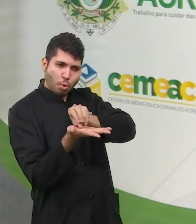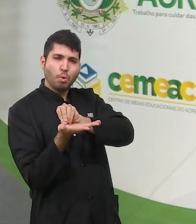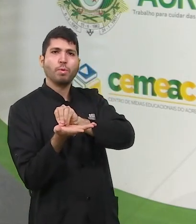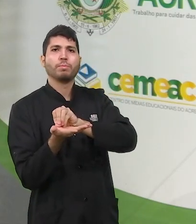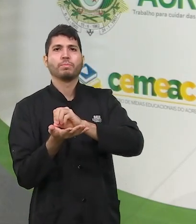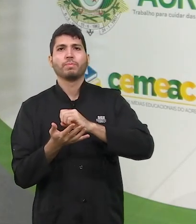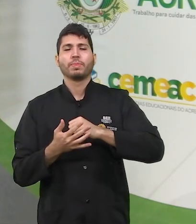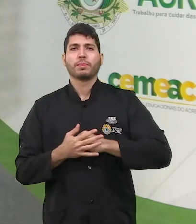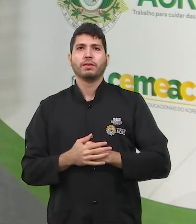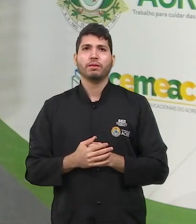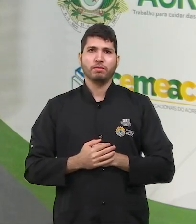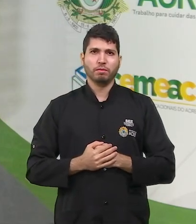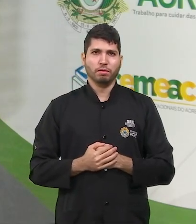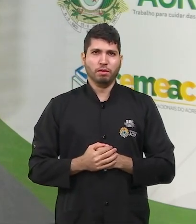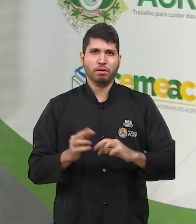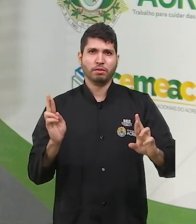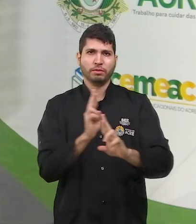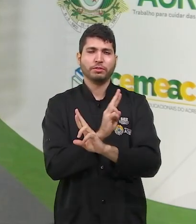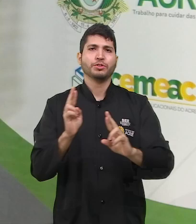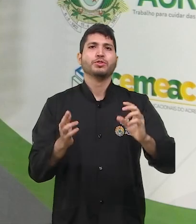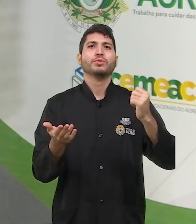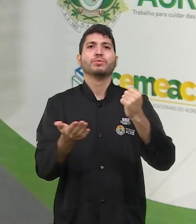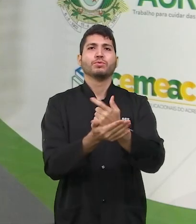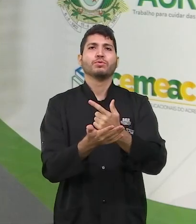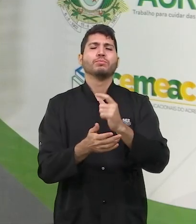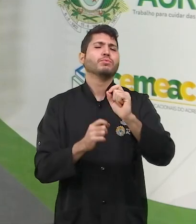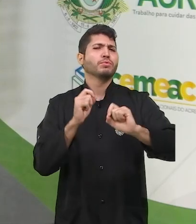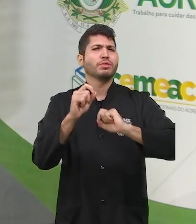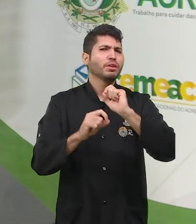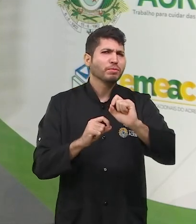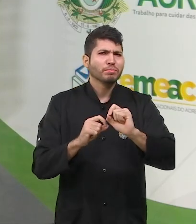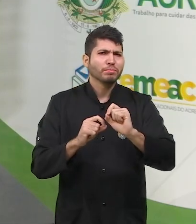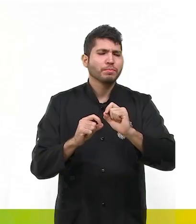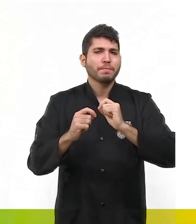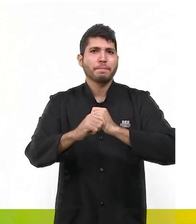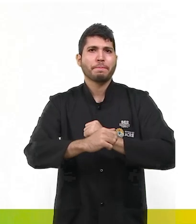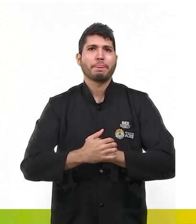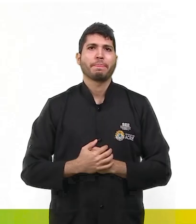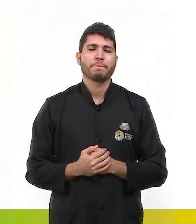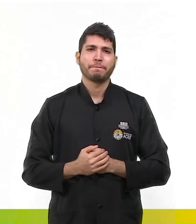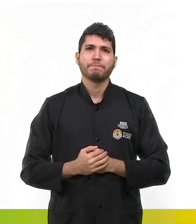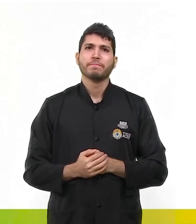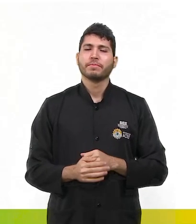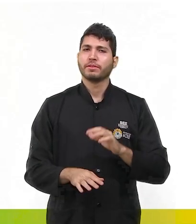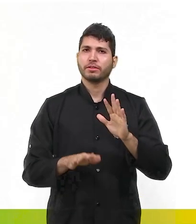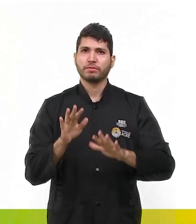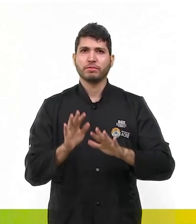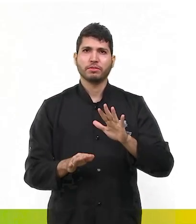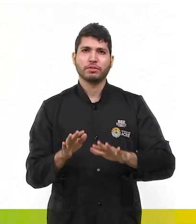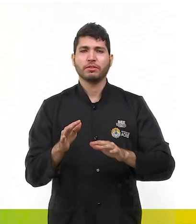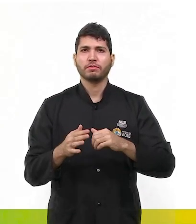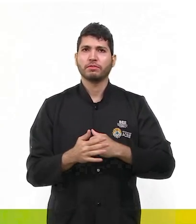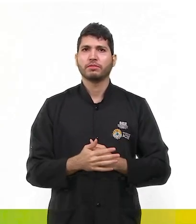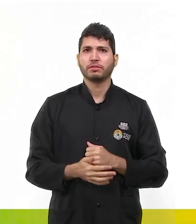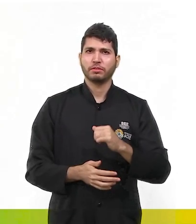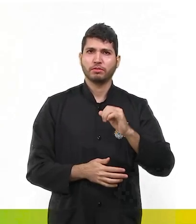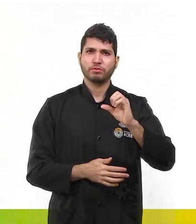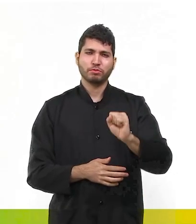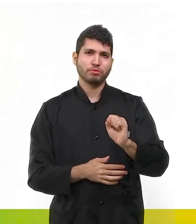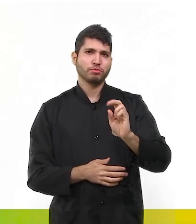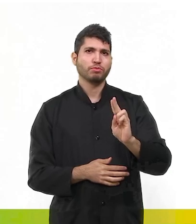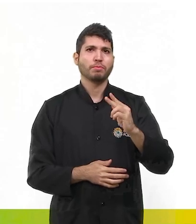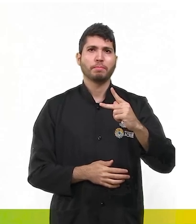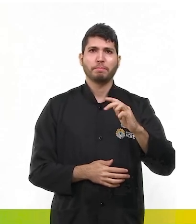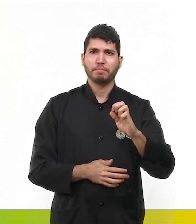de consumo? Justamente o seguinte, olha só aqui na tela, muitas vezes superficiais e impulsivas,